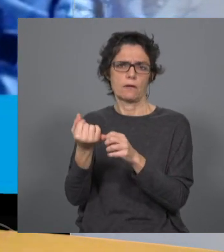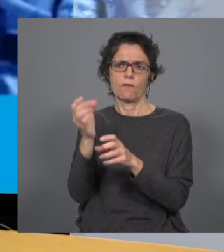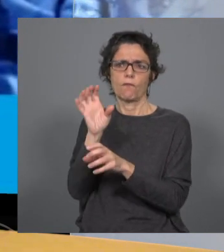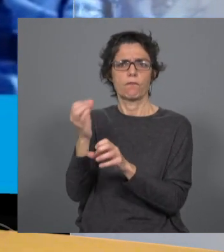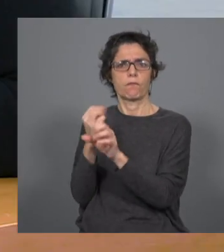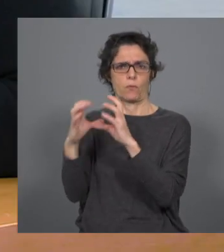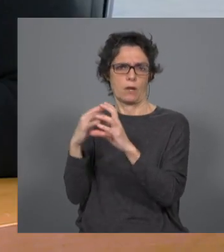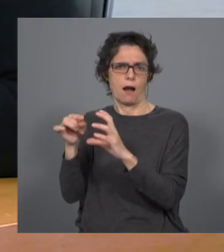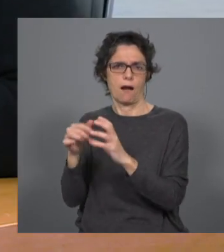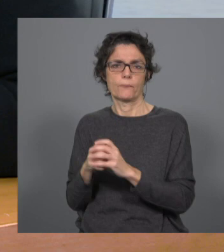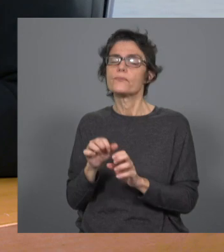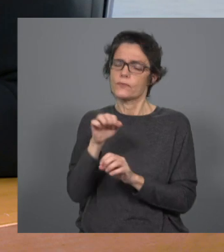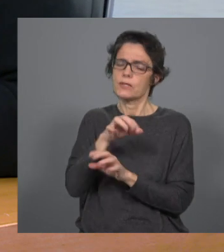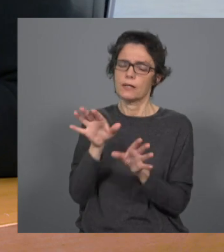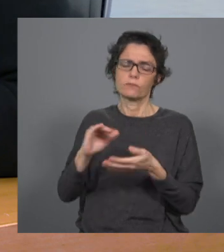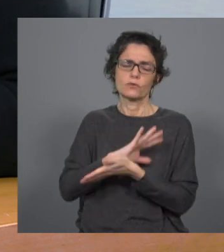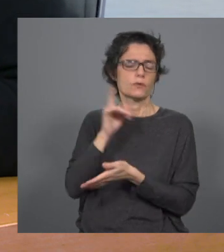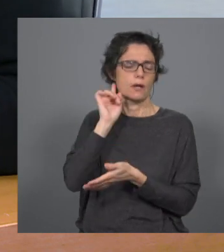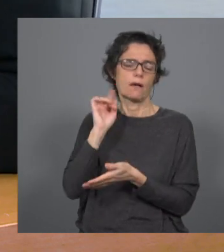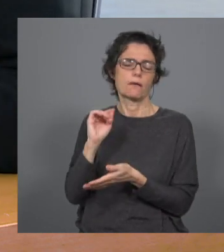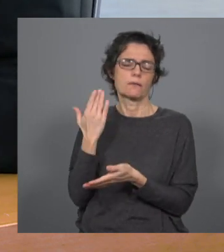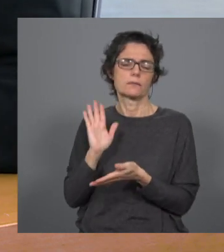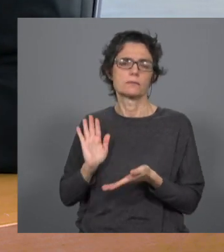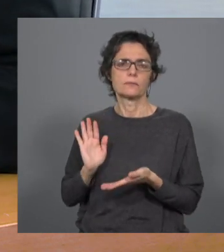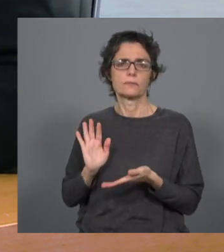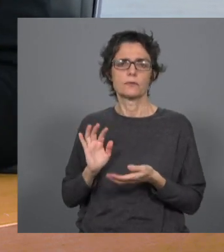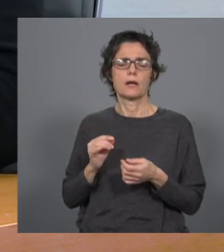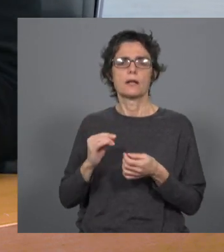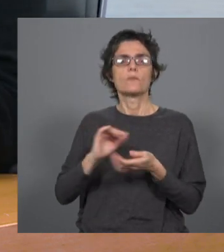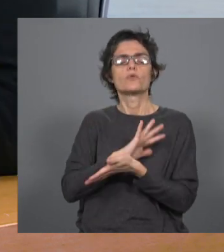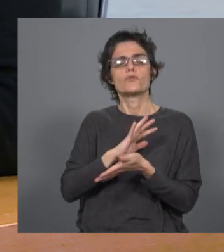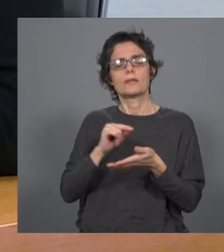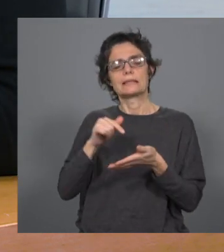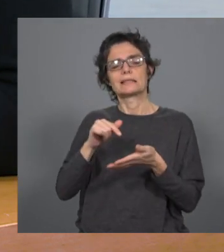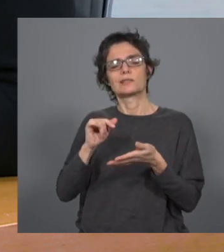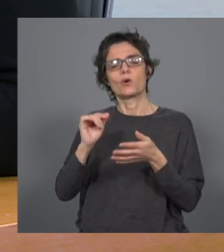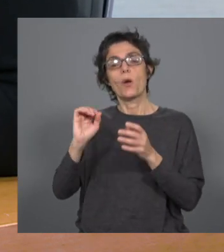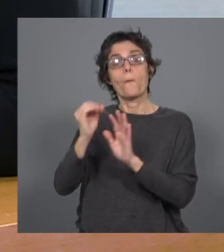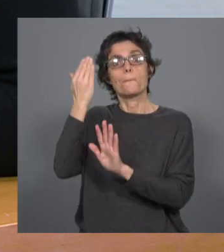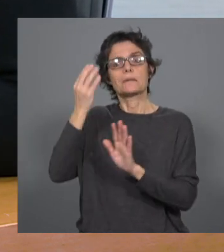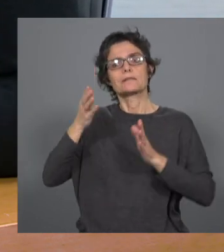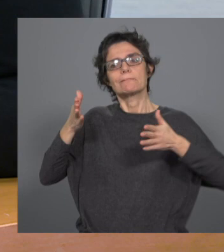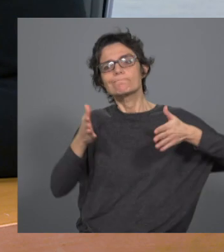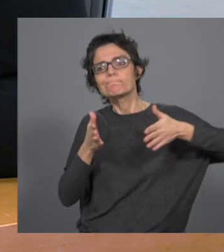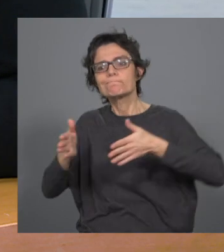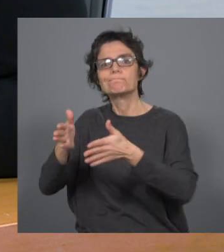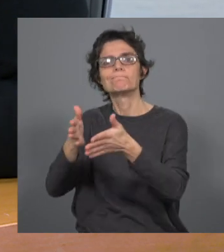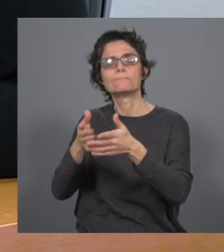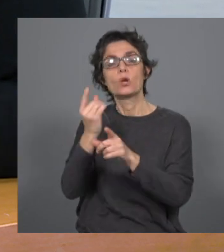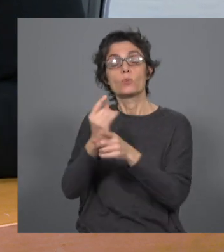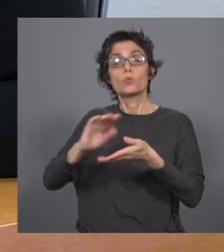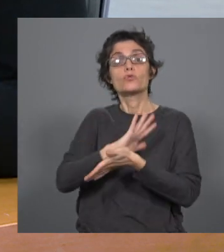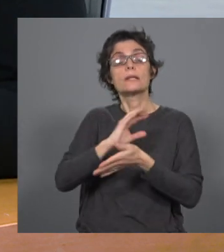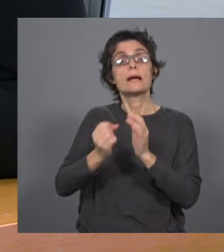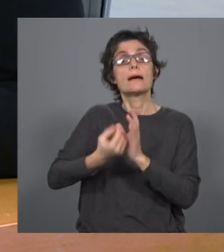família alargada, digamos assim. Sim, o jornal acaba por ser o veículo. Ele nasceu precisamente para a formação